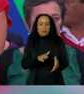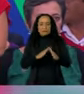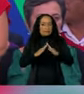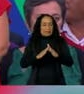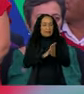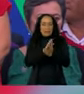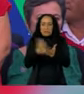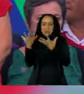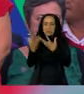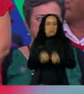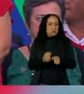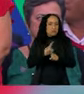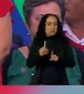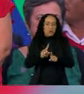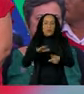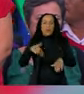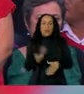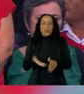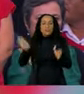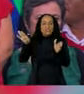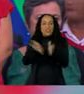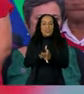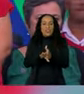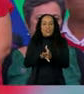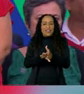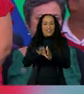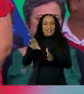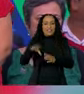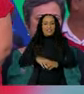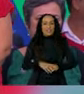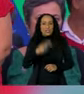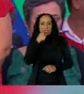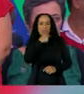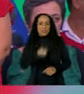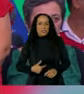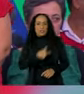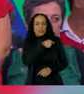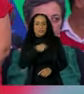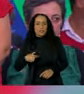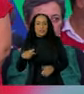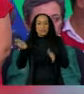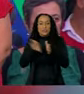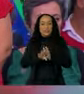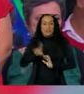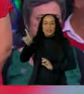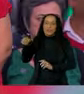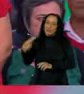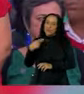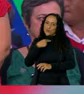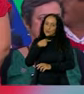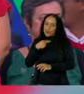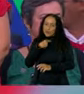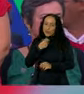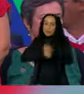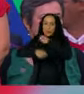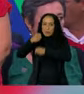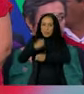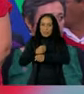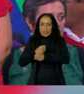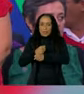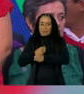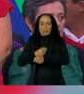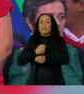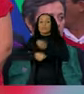era recebido, quando eu cheguei na Suíça, porque foi lá, foi para a OIT, quando eu fui, você não pôde ir no ano passado, no ano